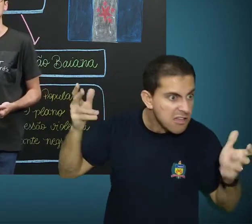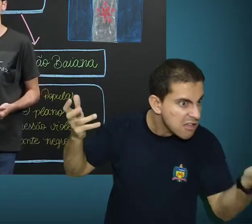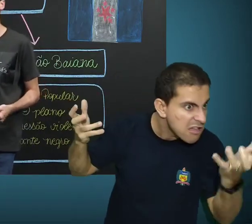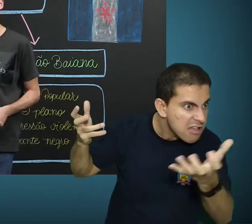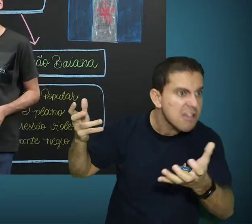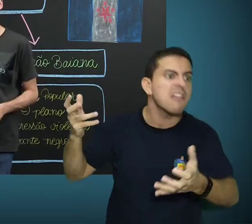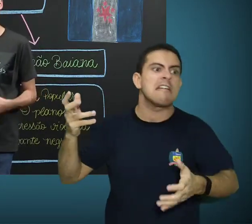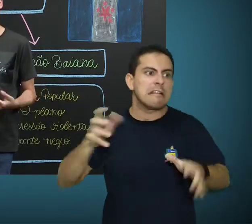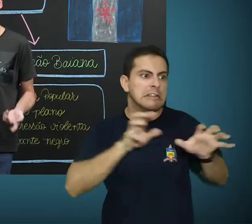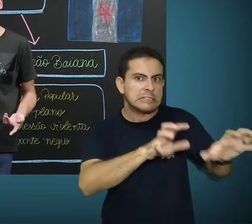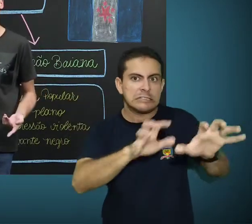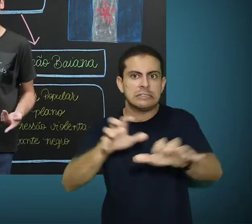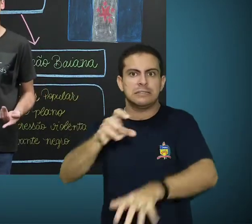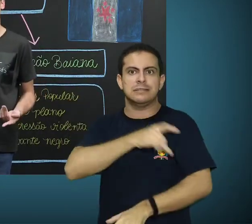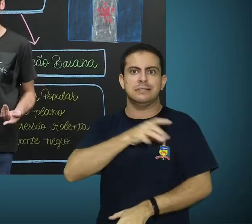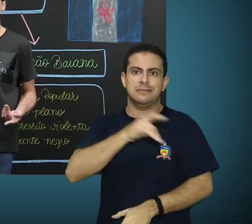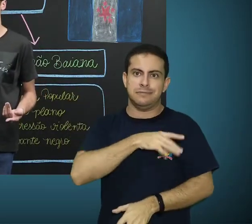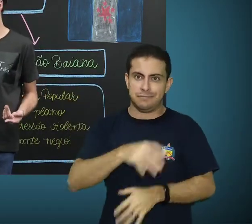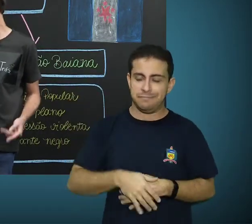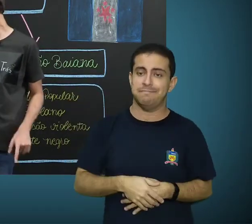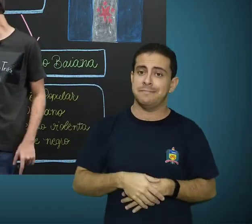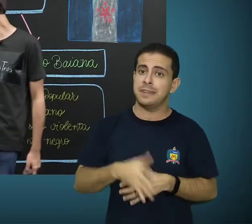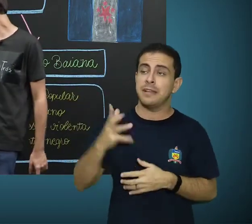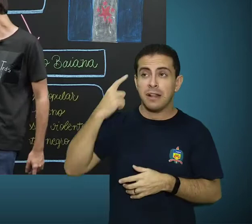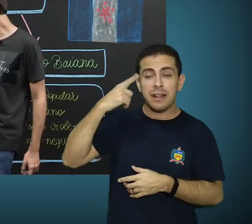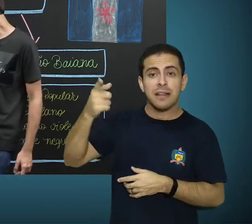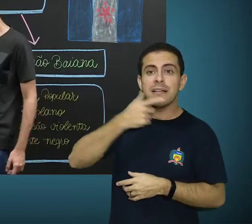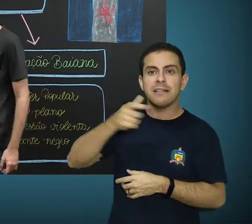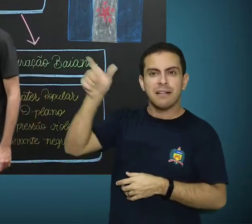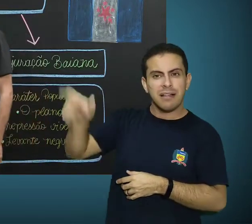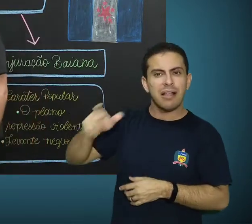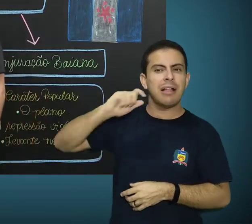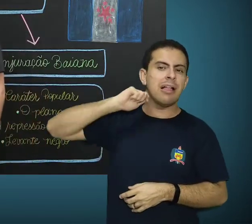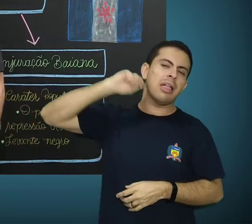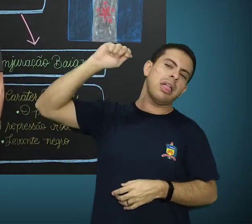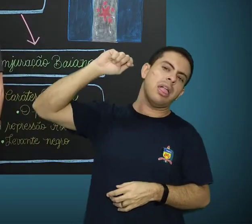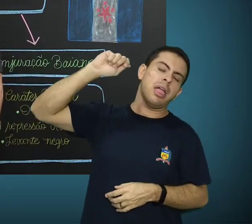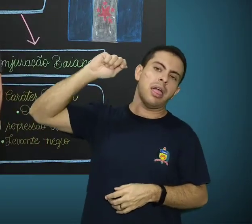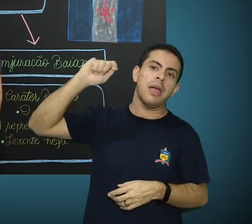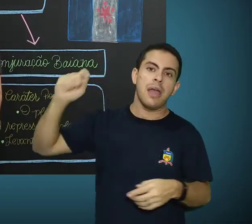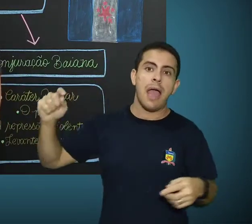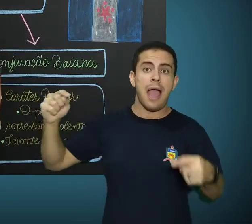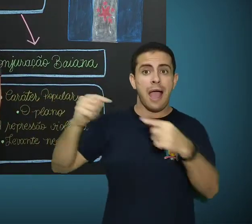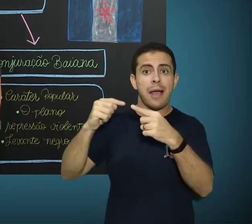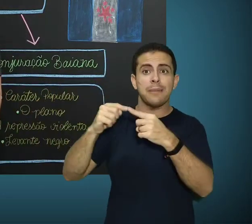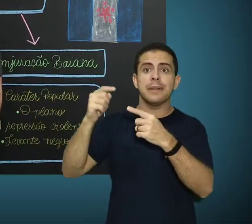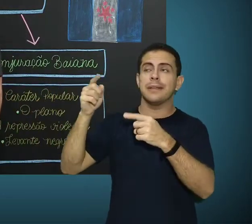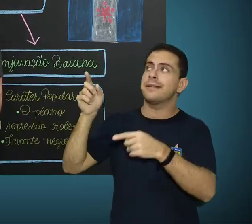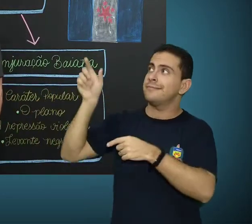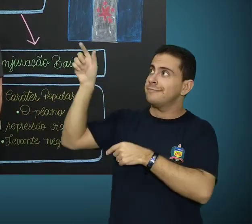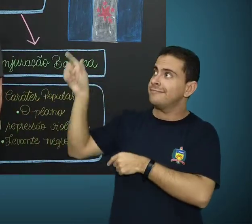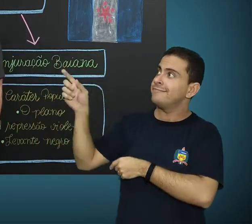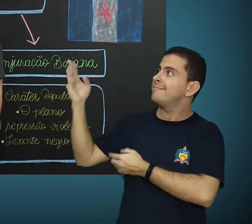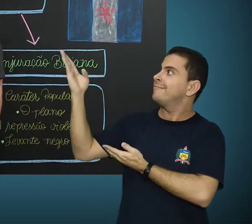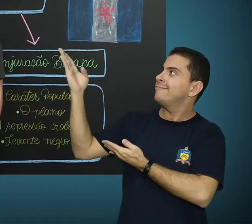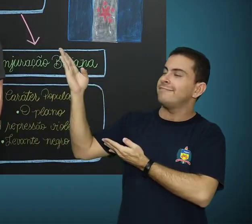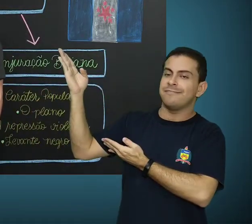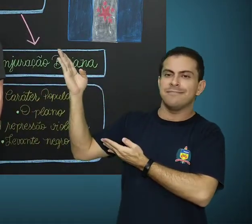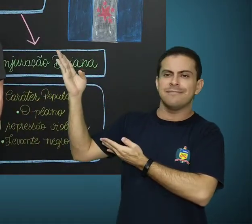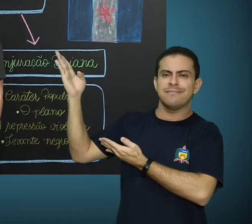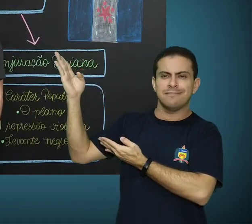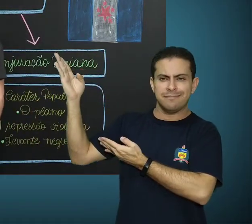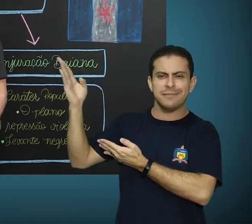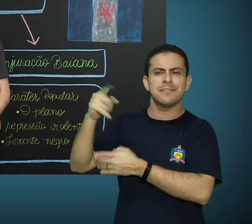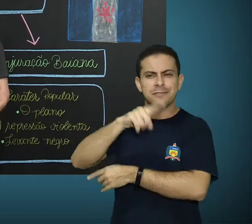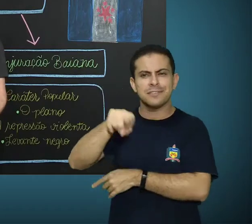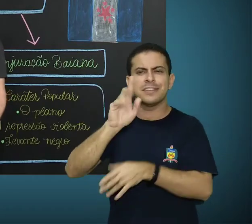acontecessem de novo. E vale a gente falar de Tiradentes também, porque Tiradentes é comumente associado a essa imagem aqui. Se